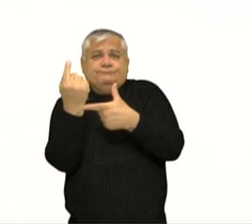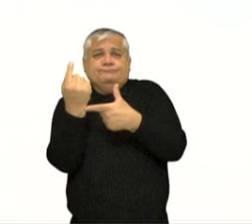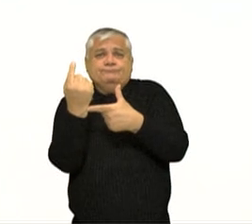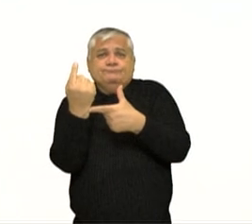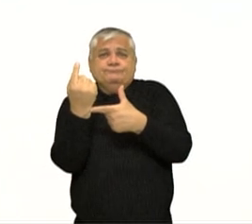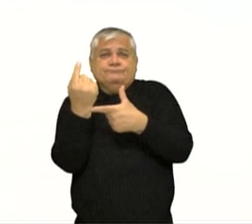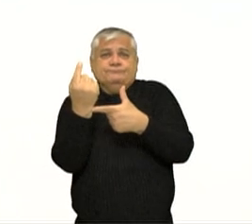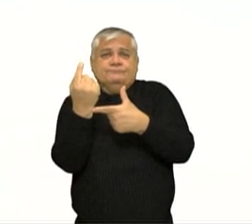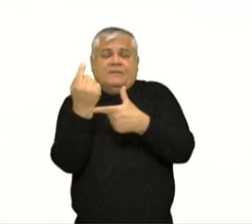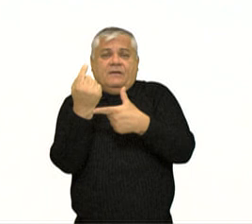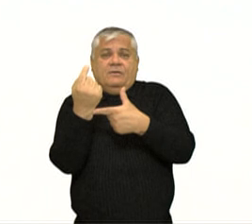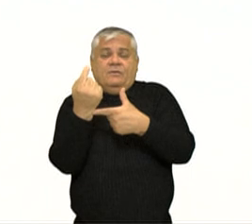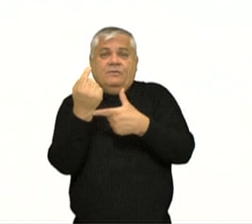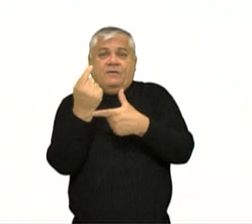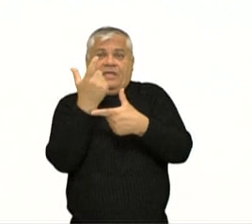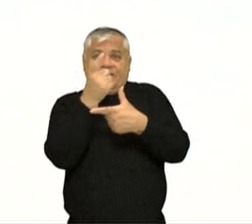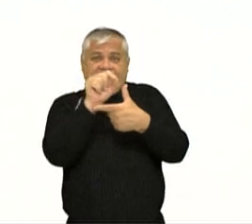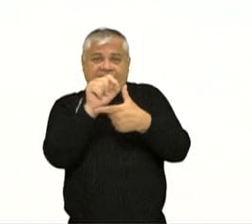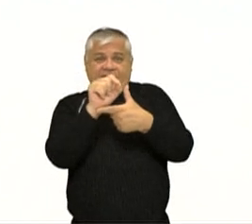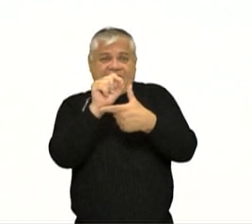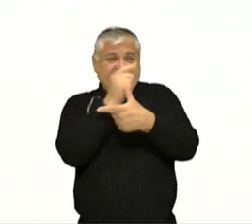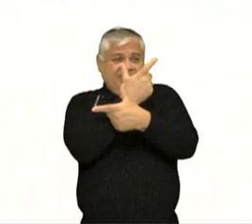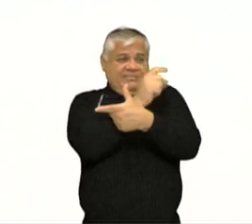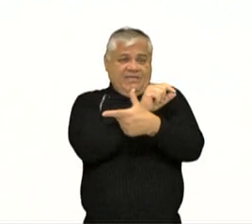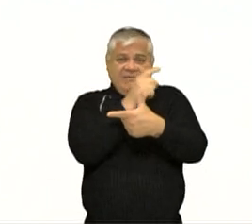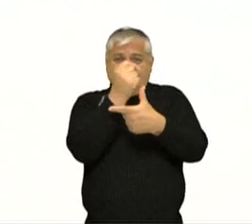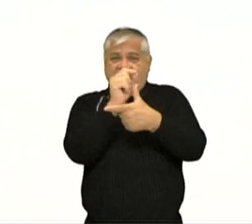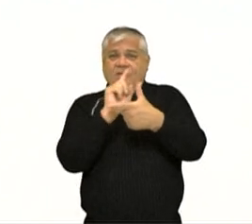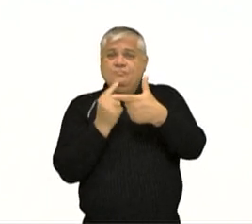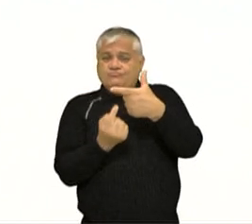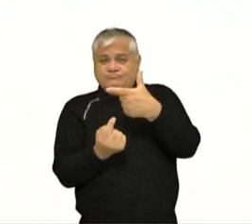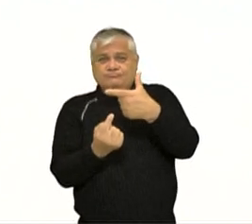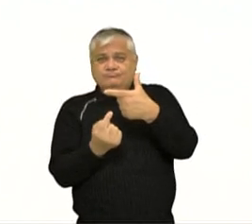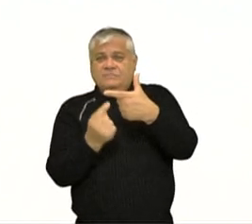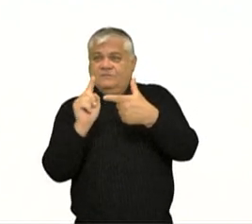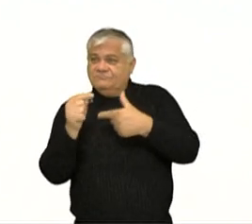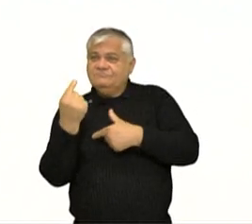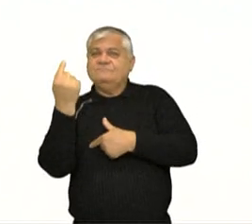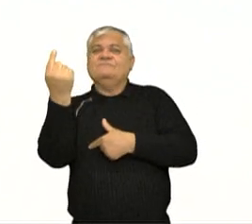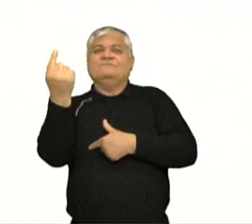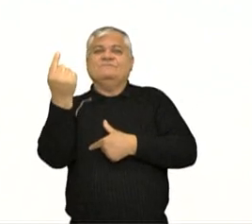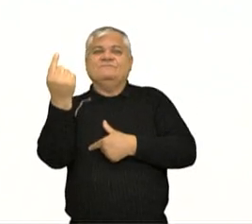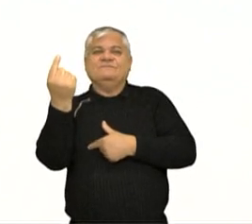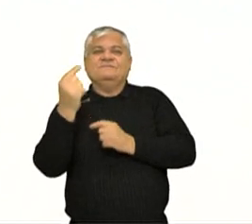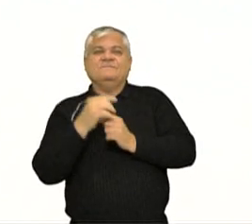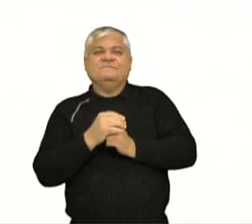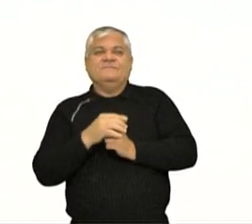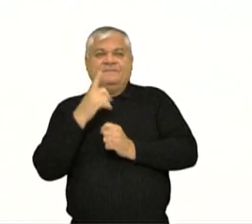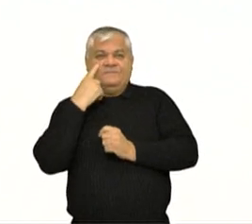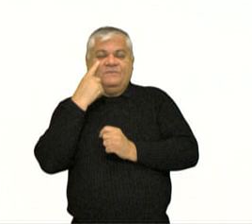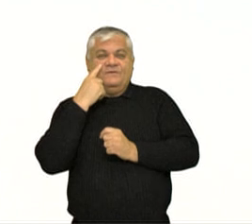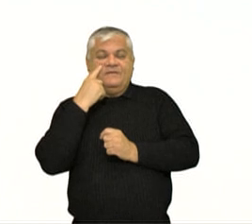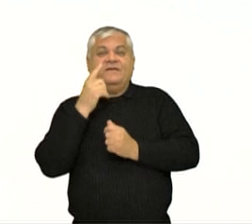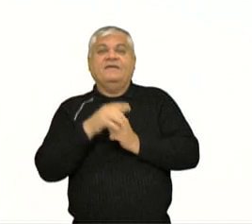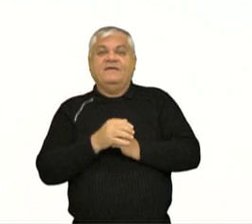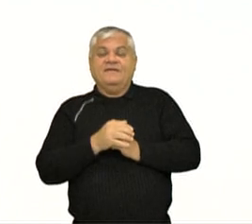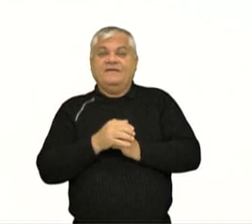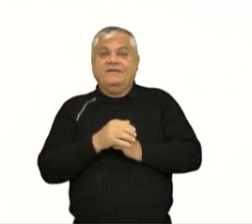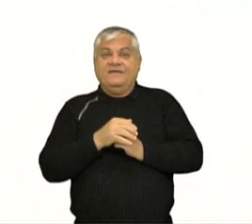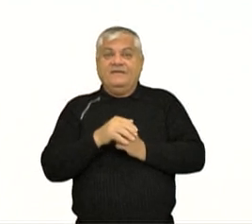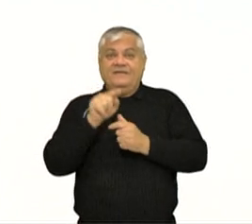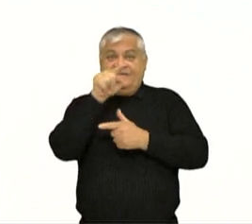mesmo é 1. Então, sobrou só 1 aqui em cima, né? Porque esses valores aqui, ó, esses 10, eles